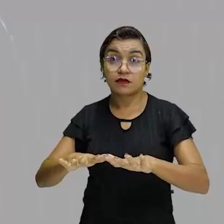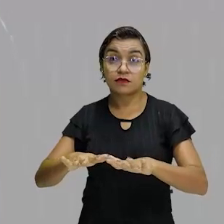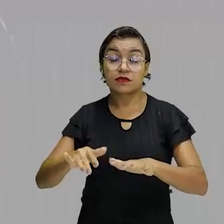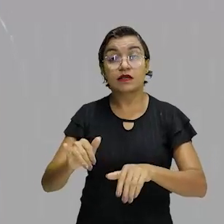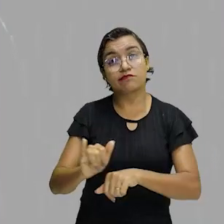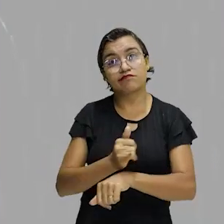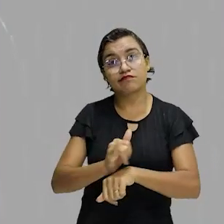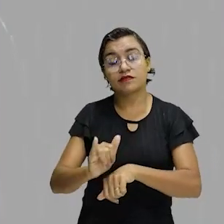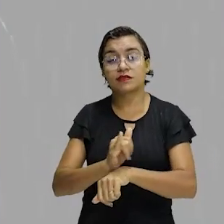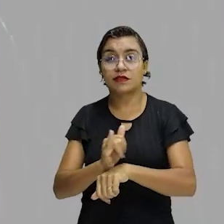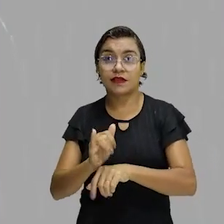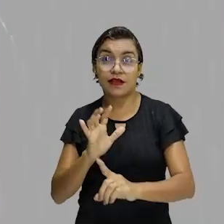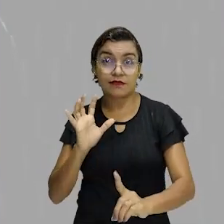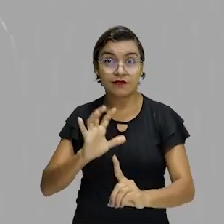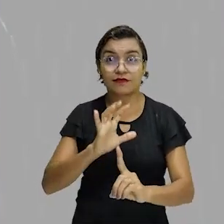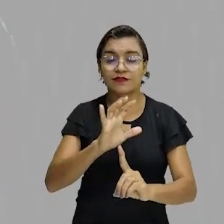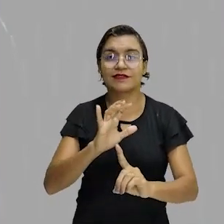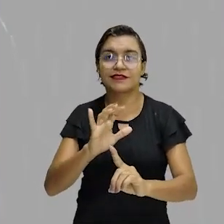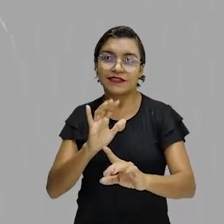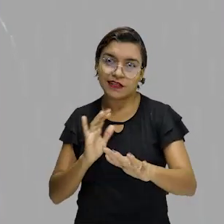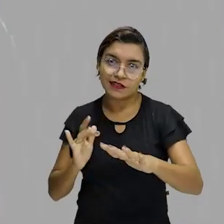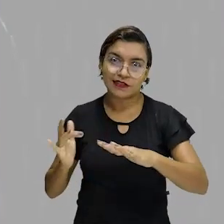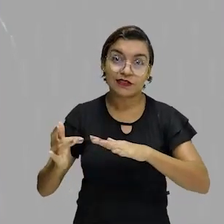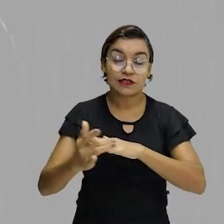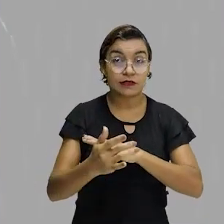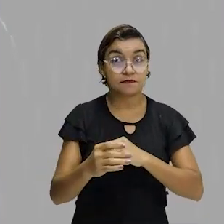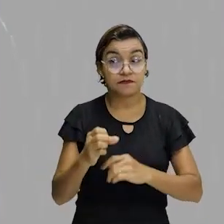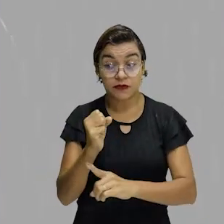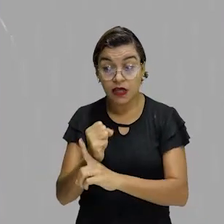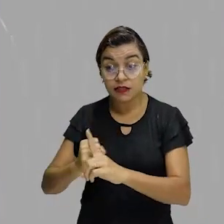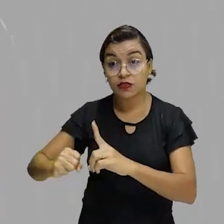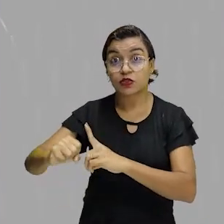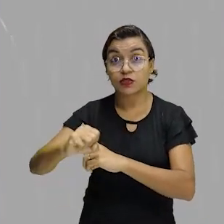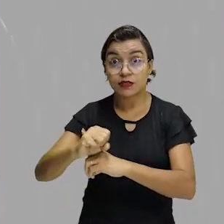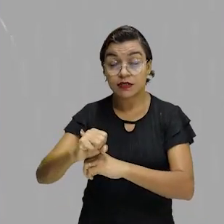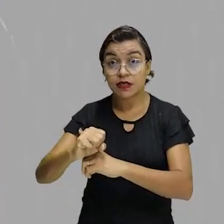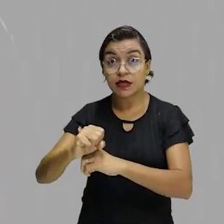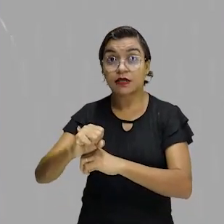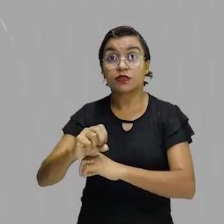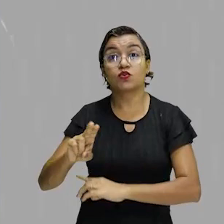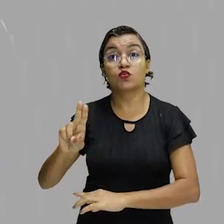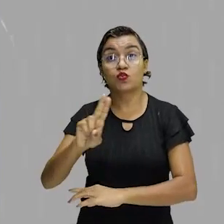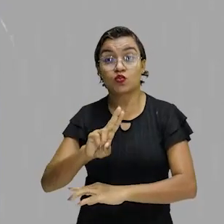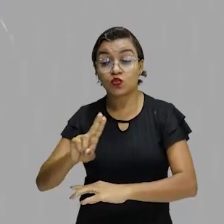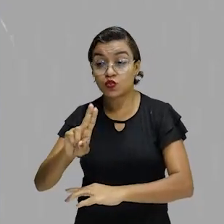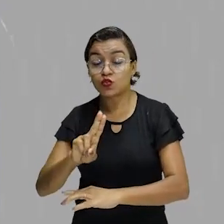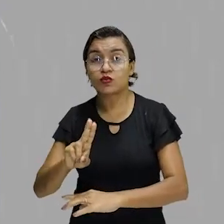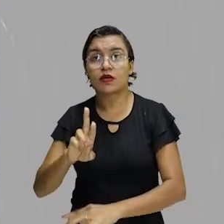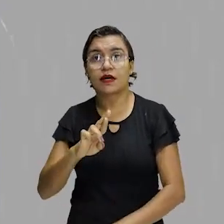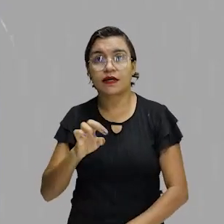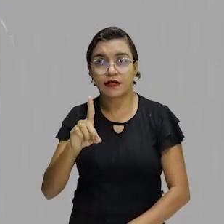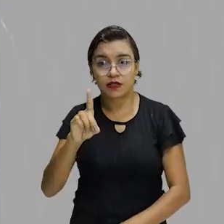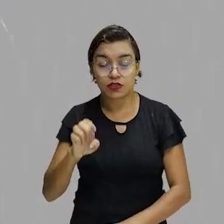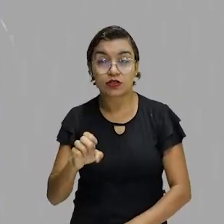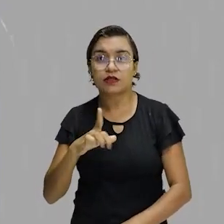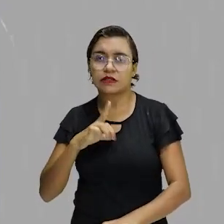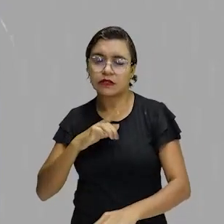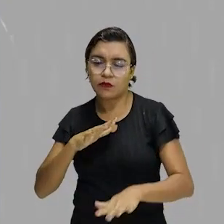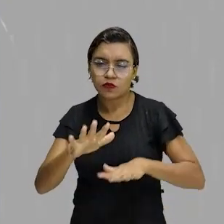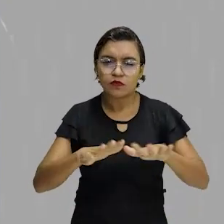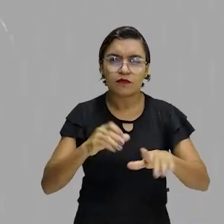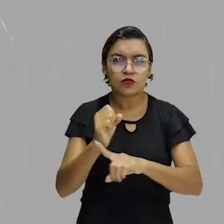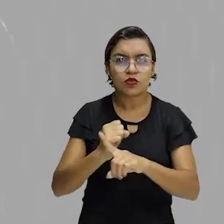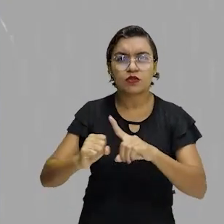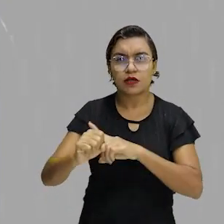através das redes sociais. Se a sociedade está em rede, significa dizer que os movimentos sociais, como parte